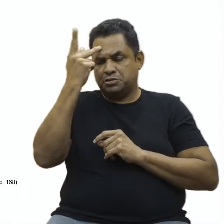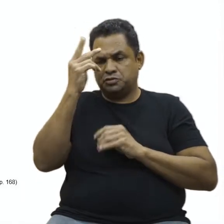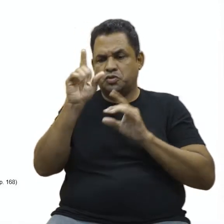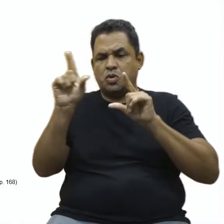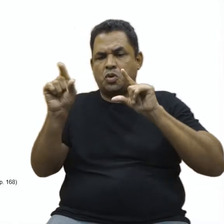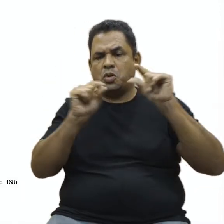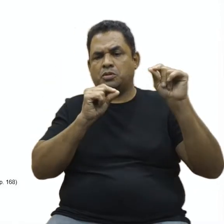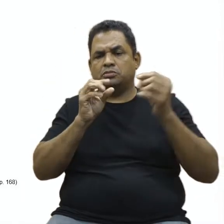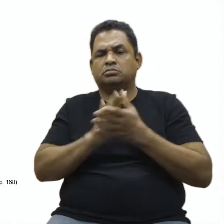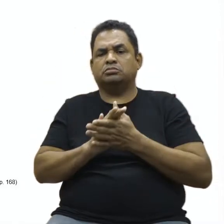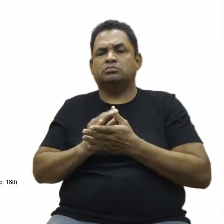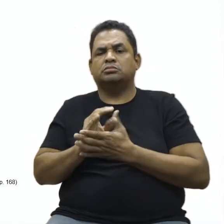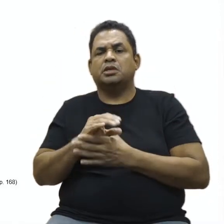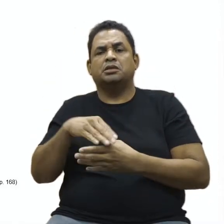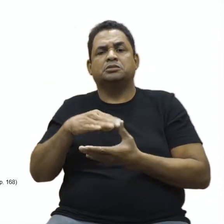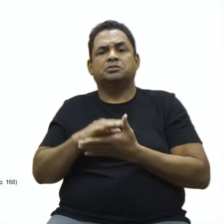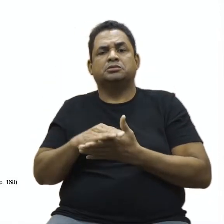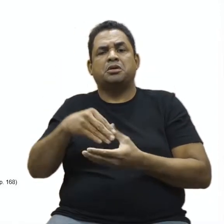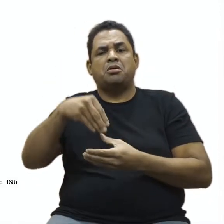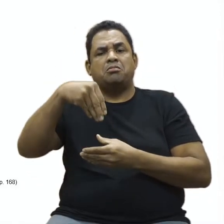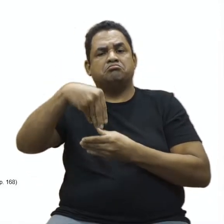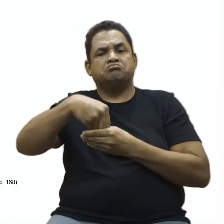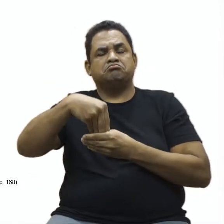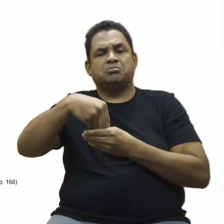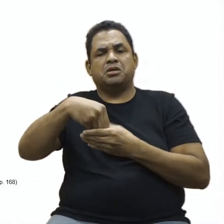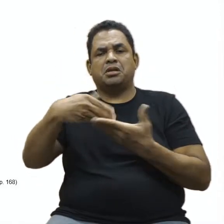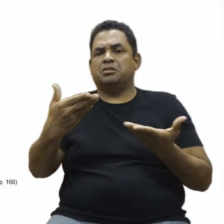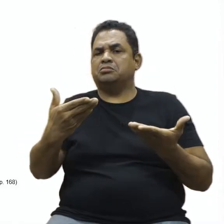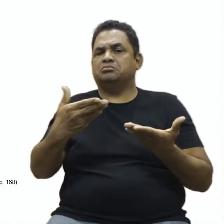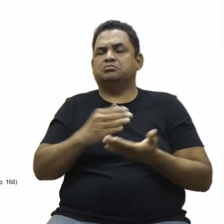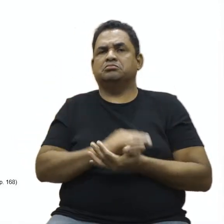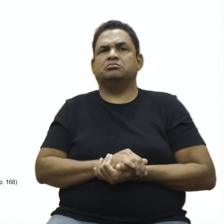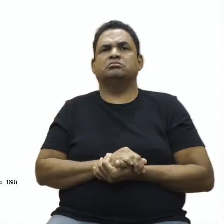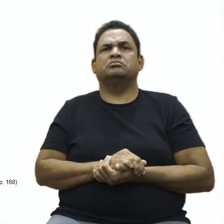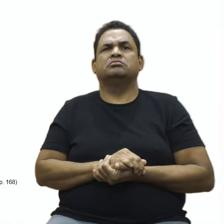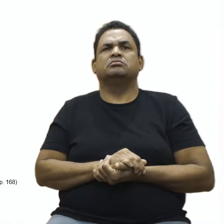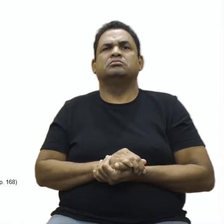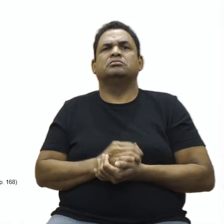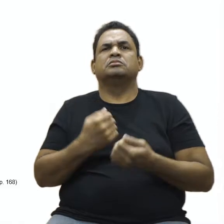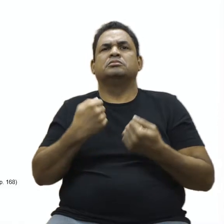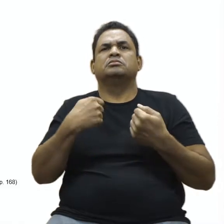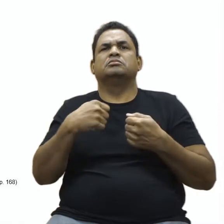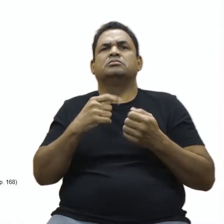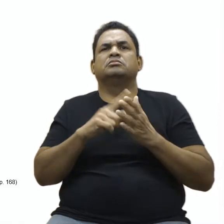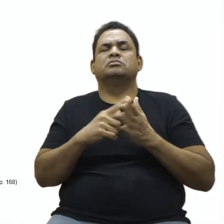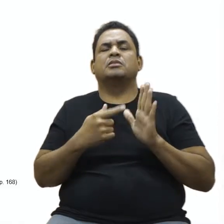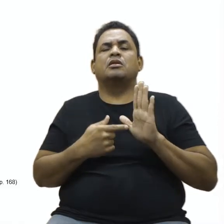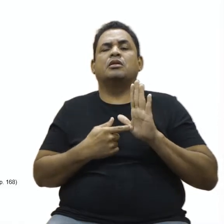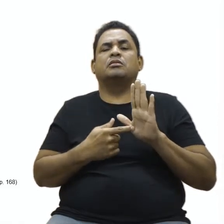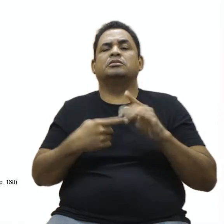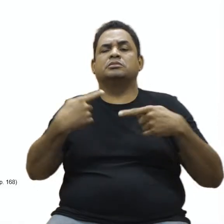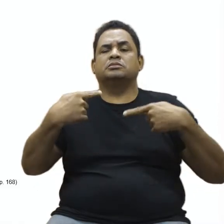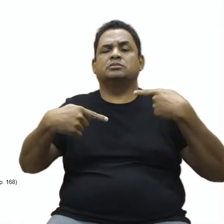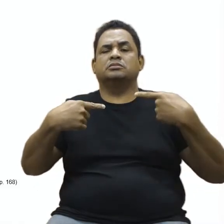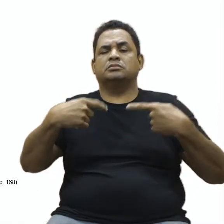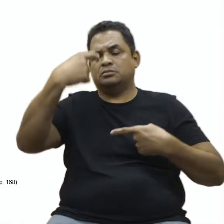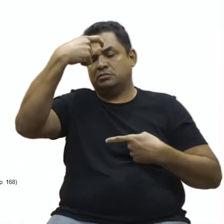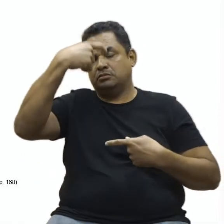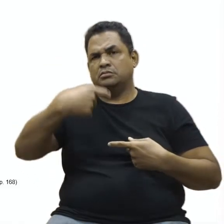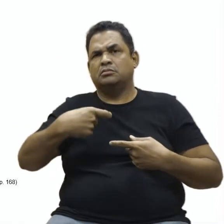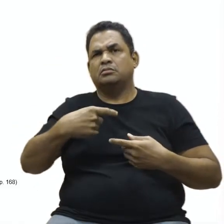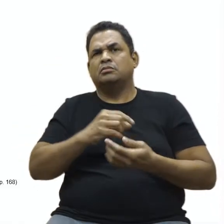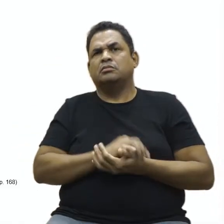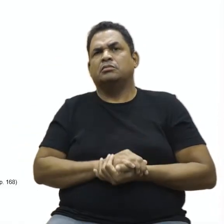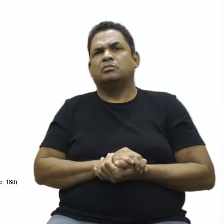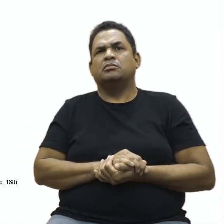pessoas eleitas para tal finalidade. O que a gente poderia chamar aí de representantes políticos, né? Como o quê?